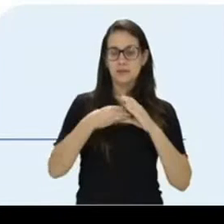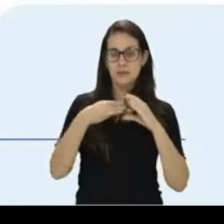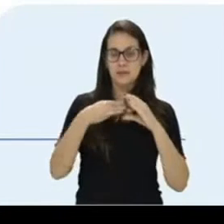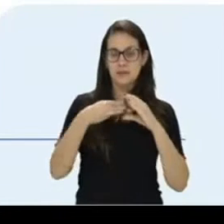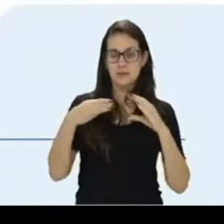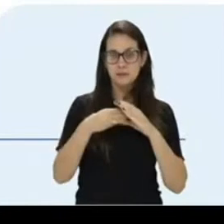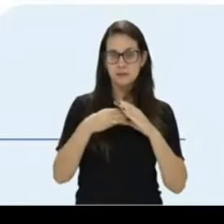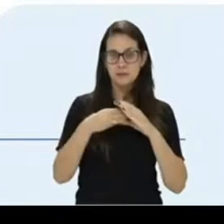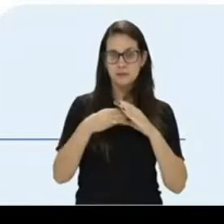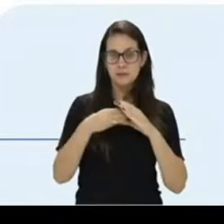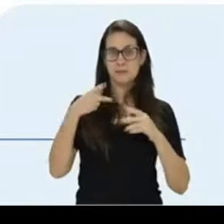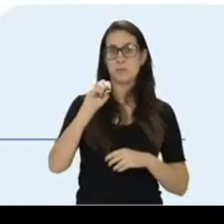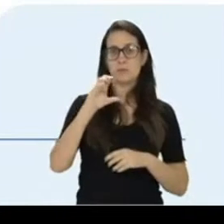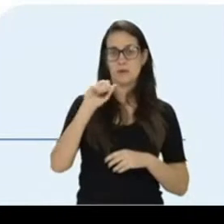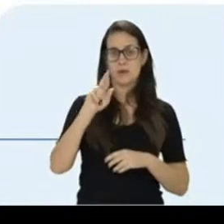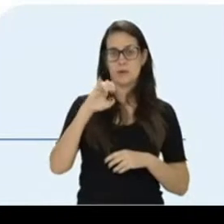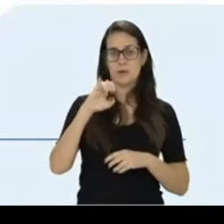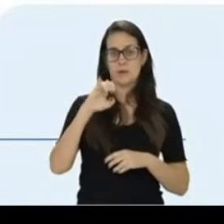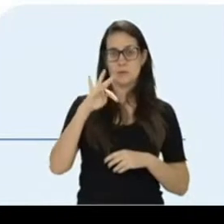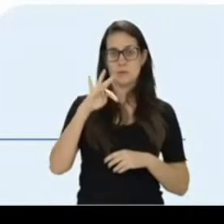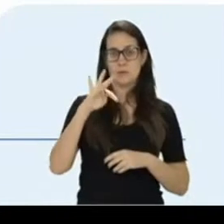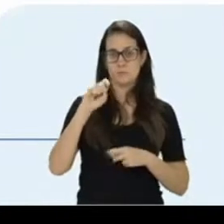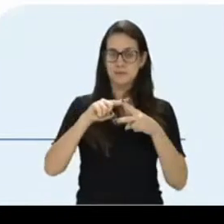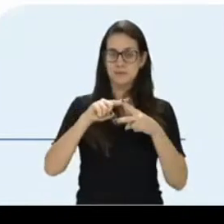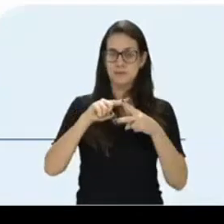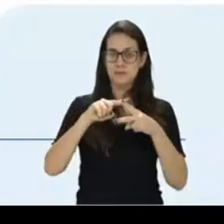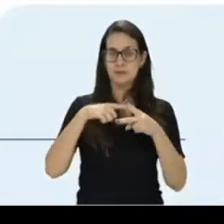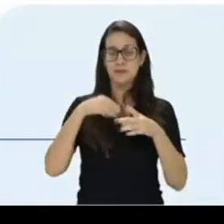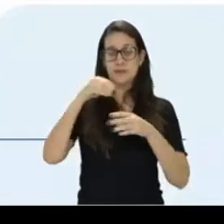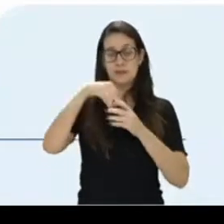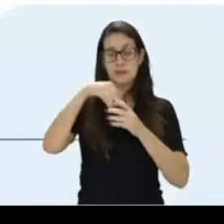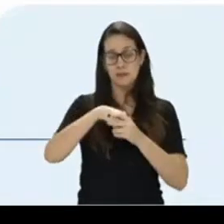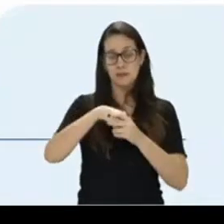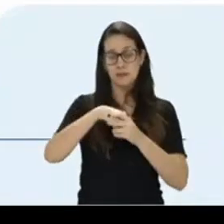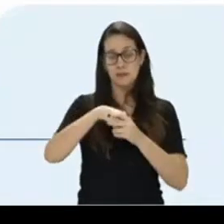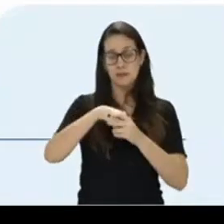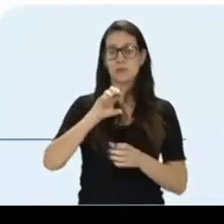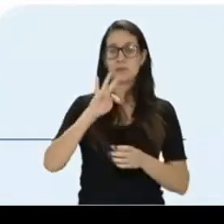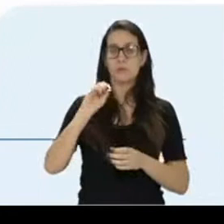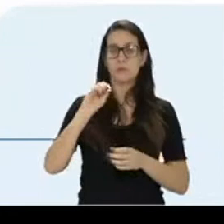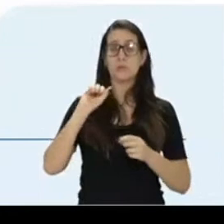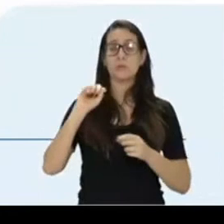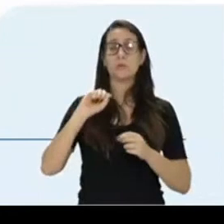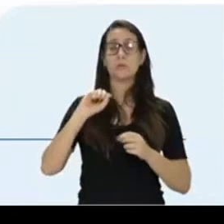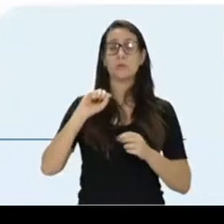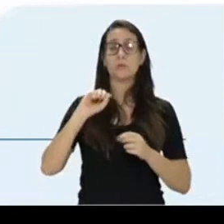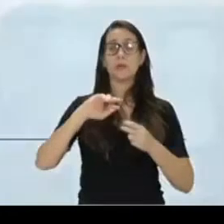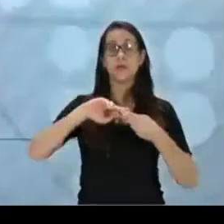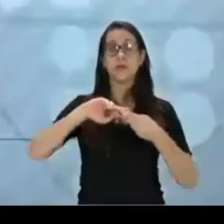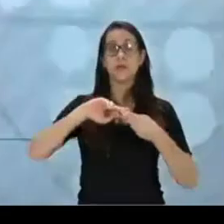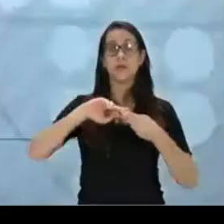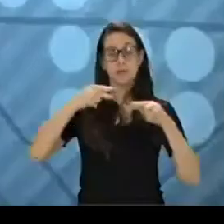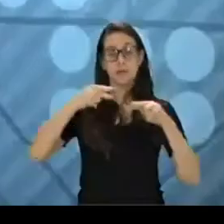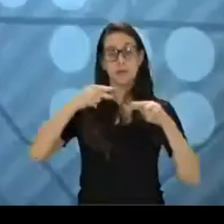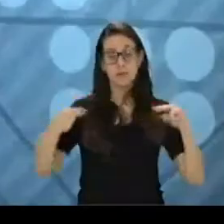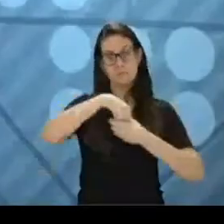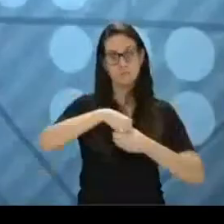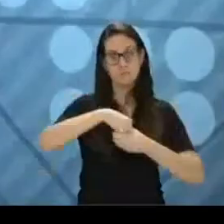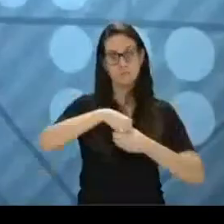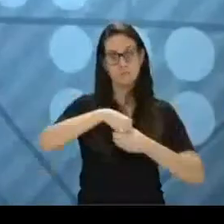células procariontes, nós temos ali disperso no citoplasma o material genético. Esse